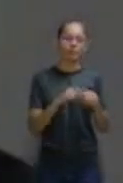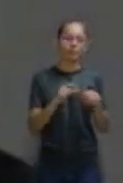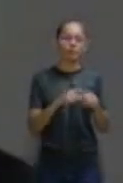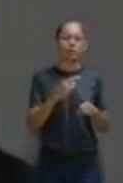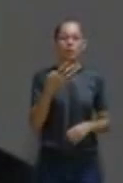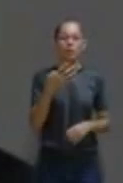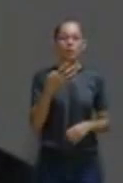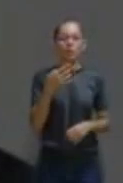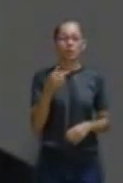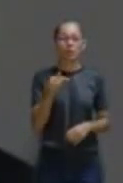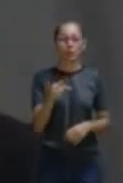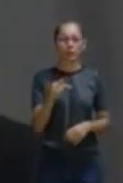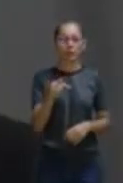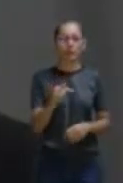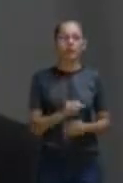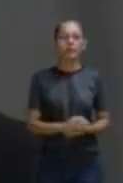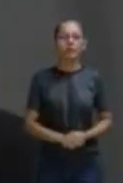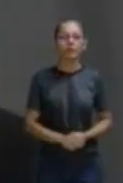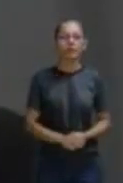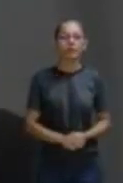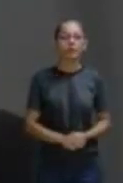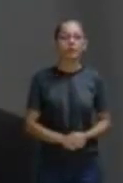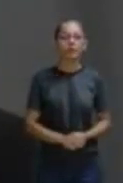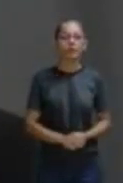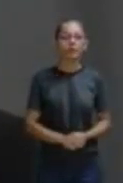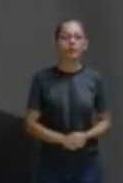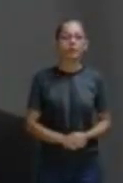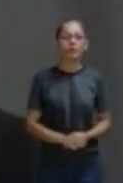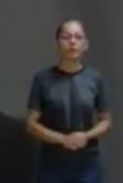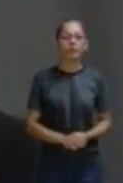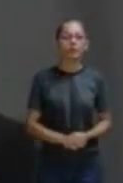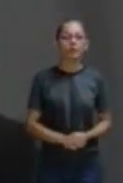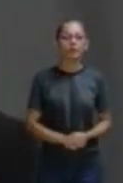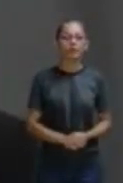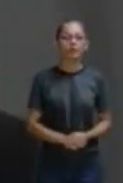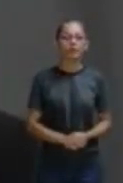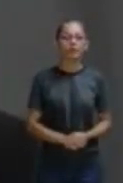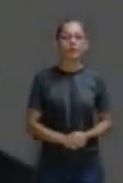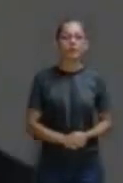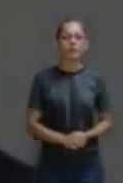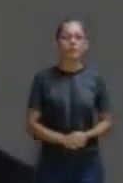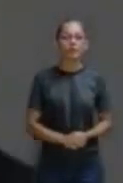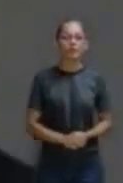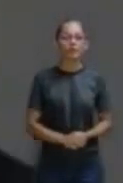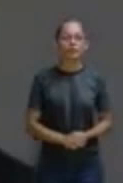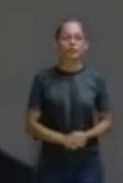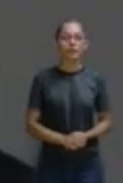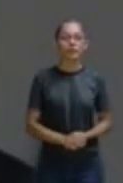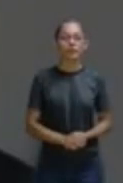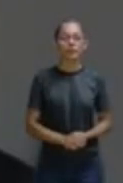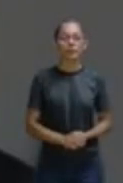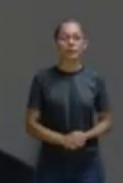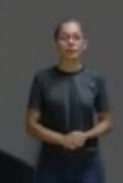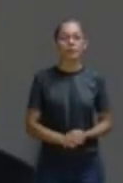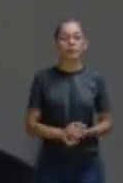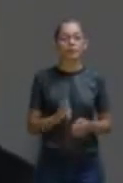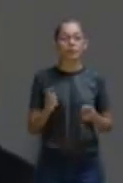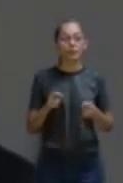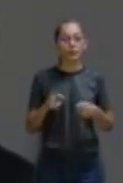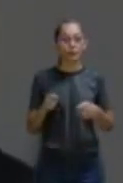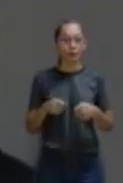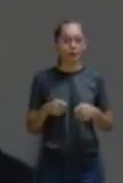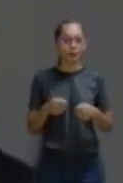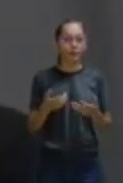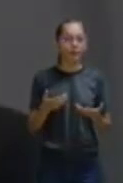O restante do procedimento legal previsto na referida resolução.